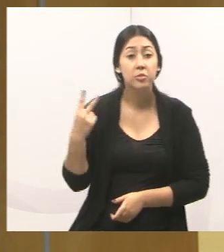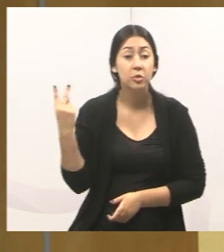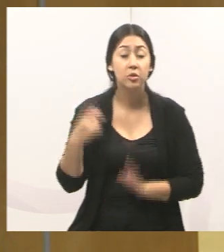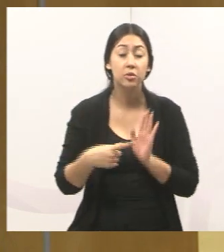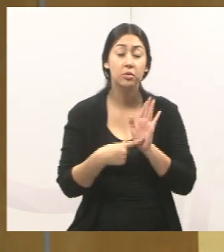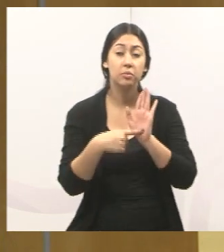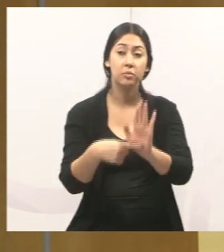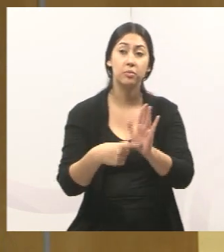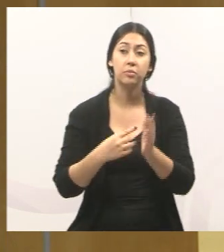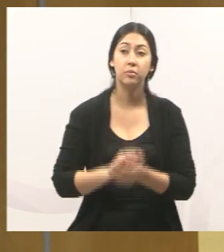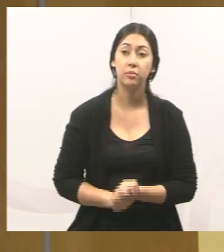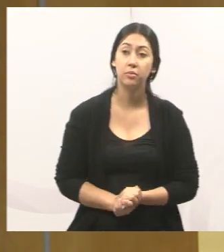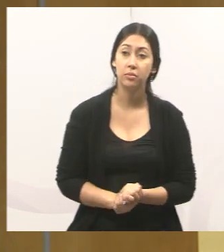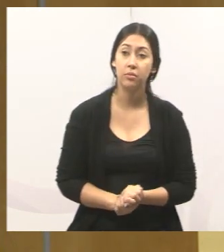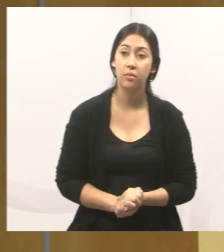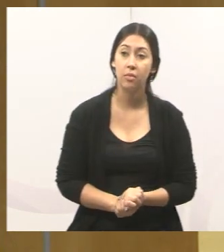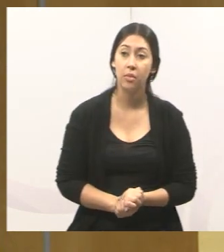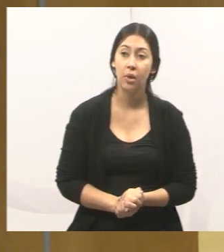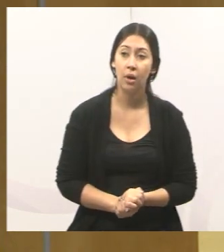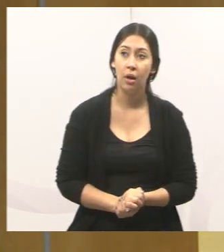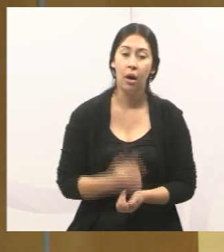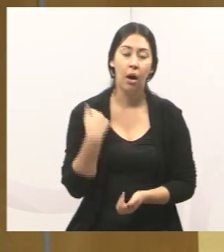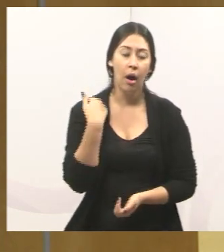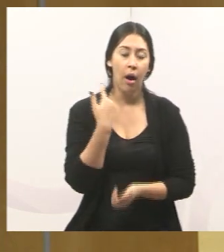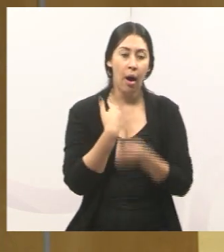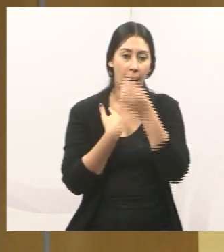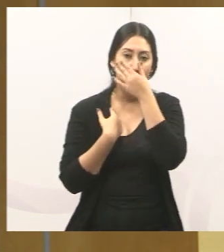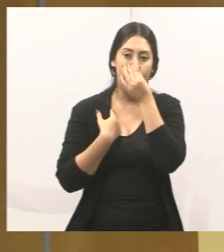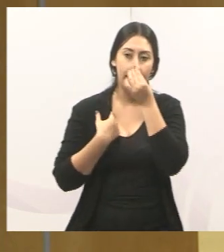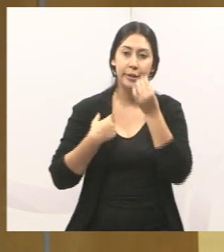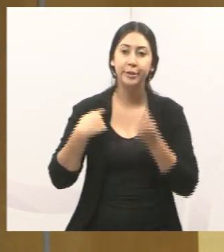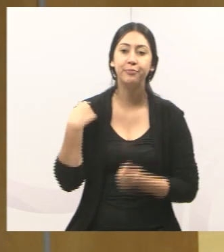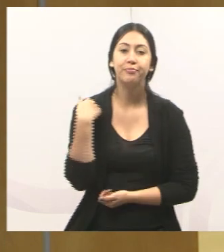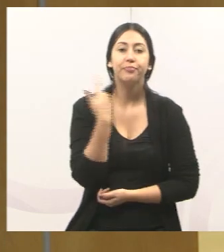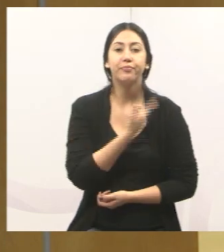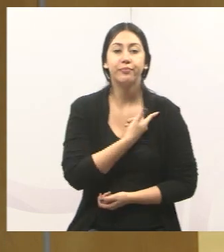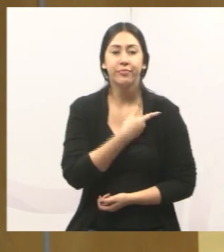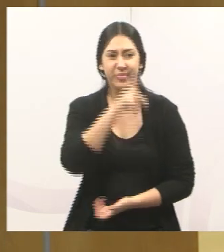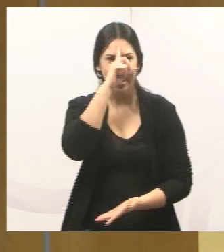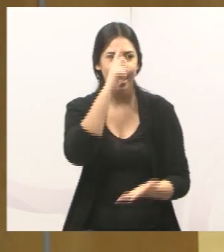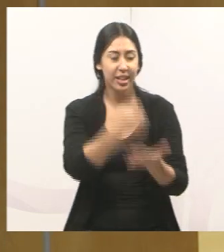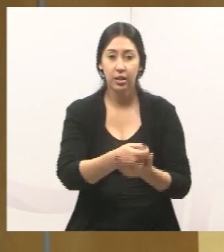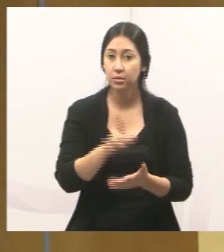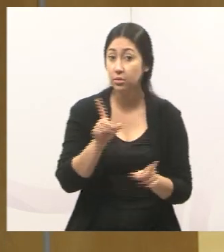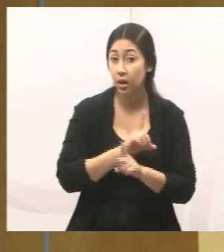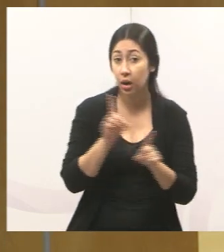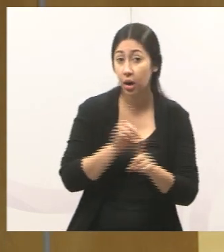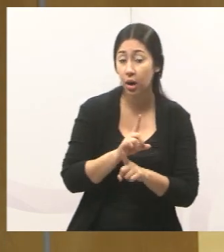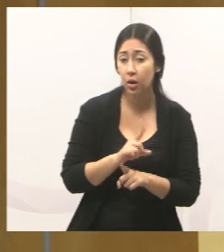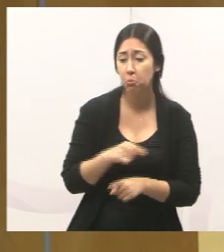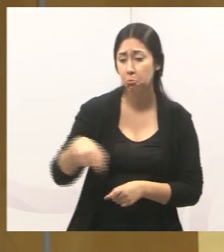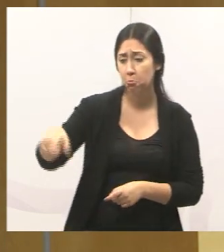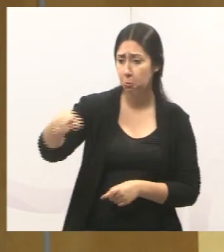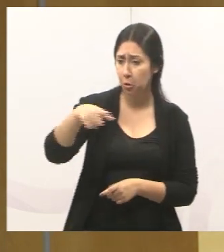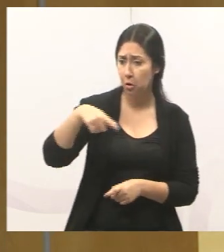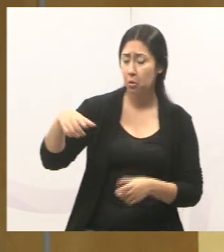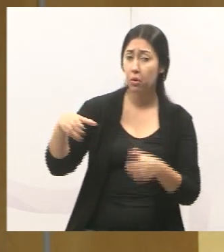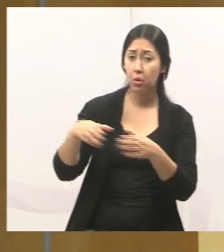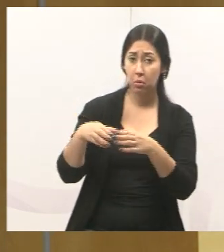aqui. Então, não é nós que decidem, né? Na verdade, são eles que leram, eles que têm